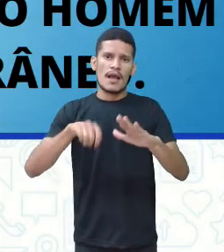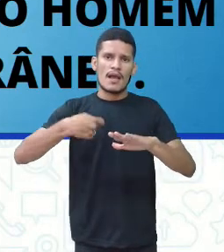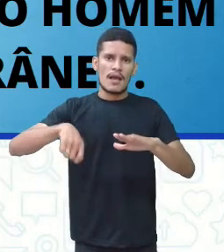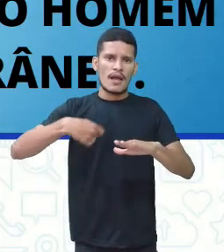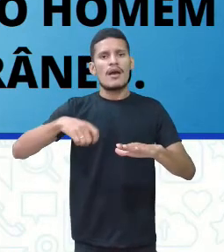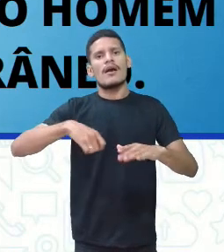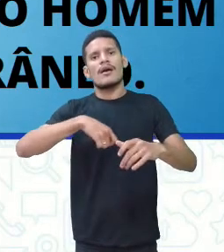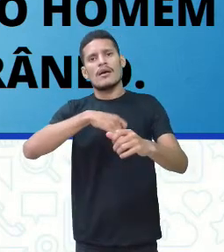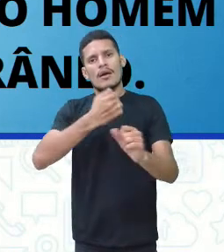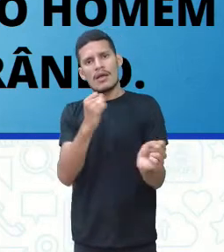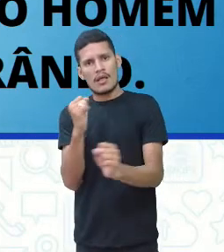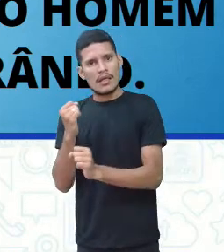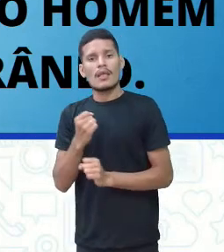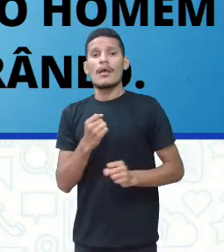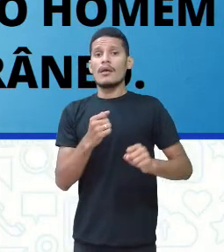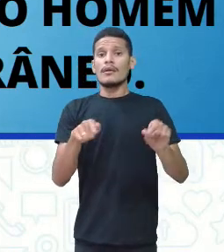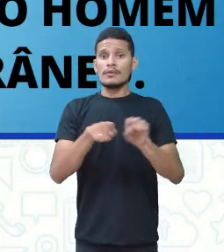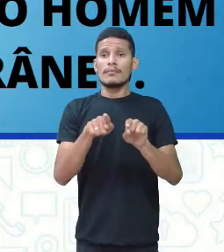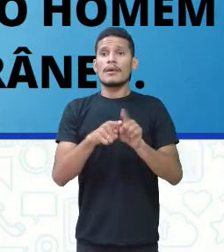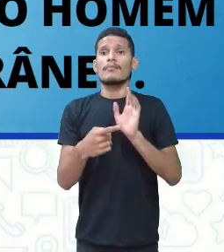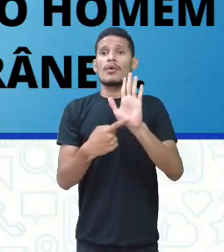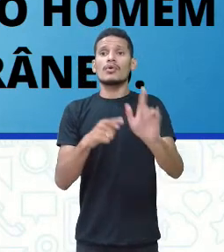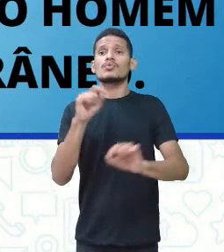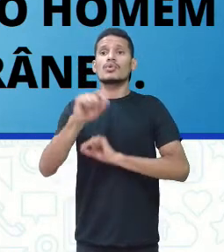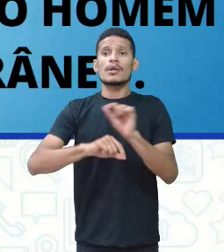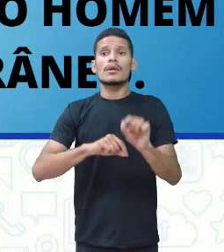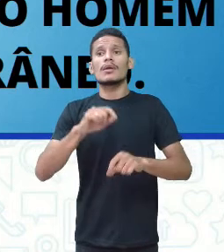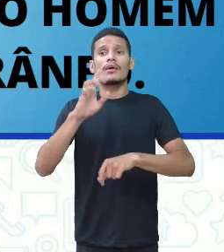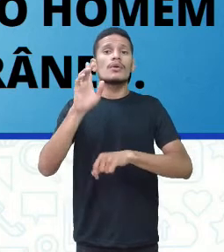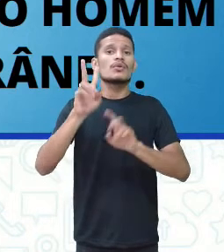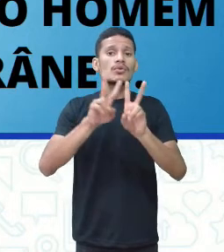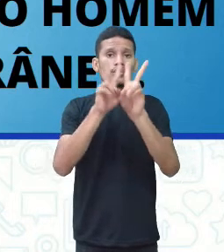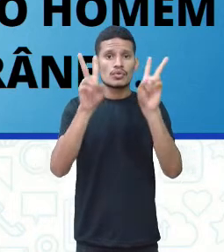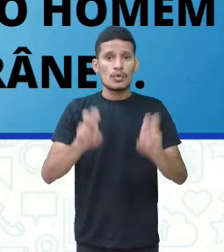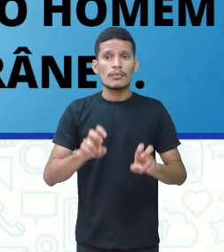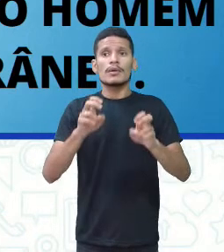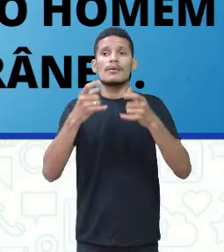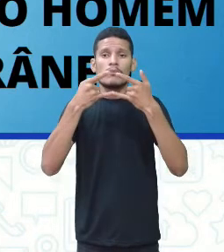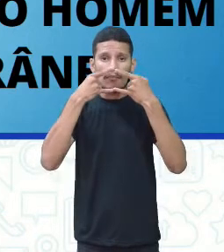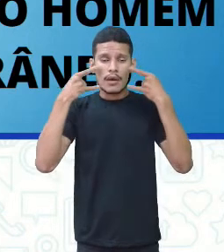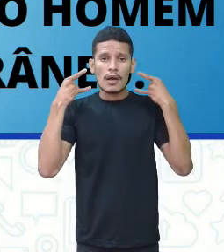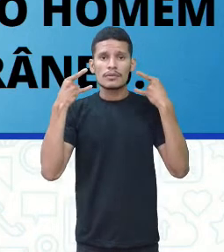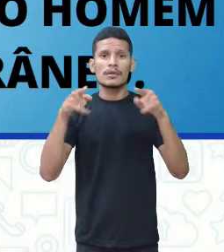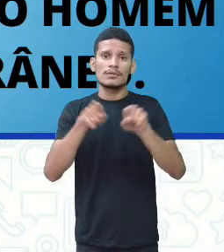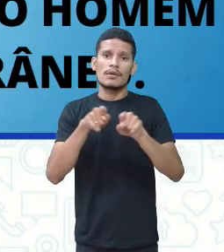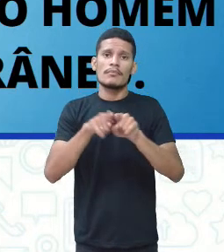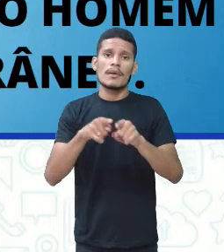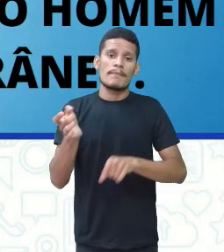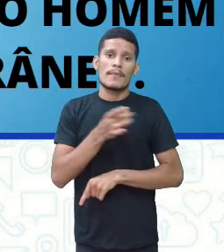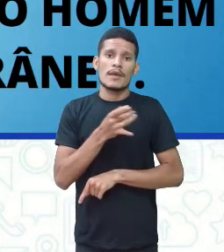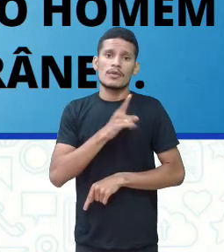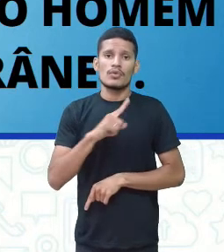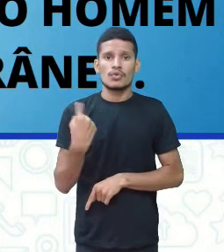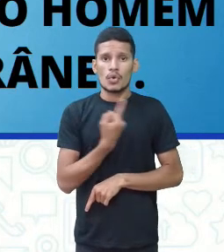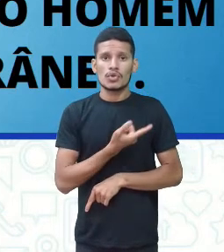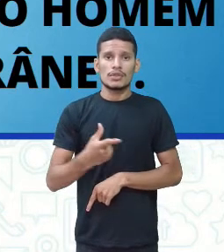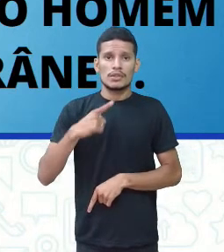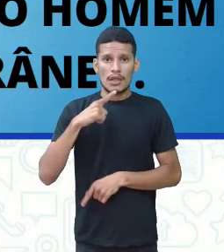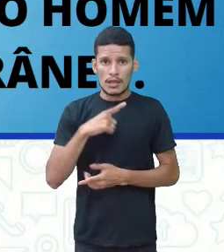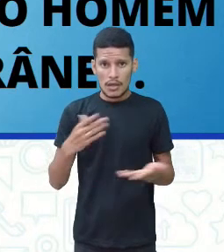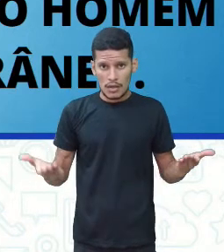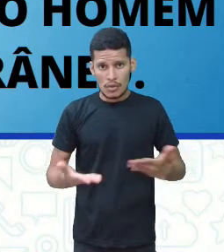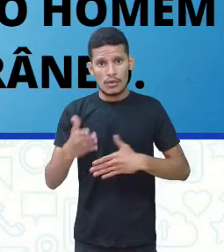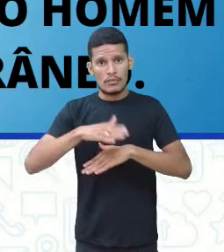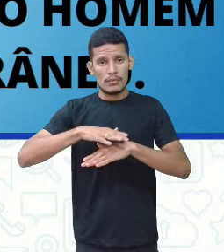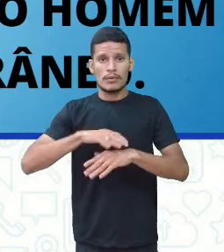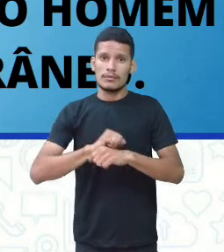né, nesse avatar, eu estou colocando aí a questão da máscara, a questão do medo que nós estamos tendo ainda em